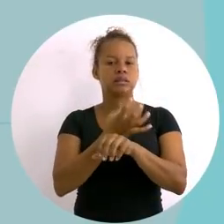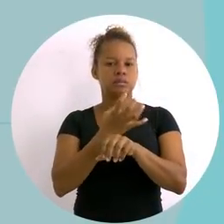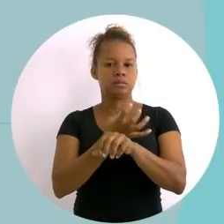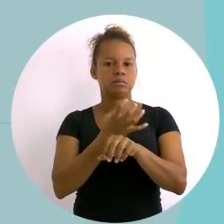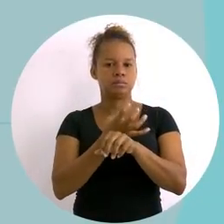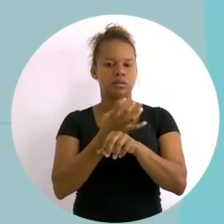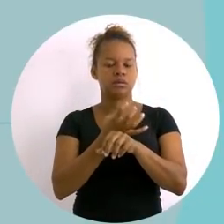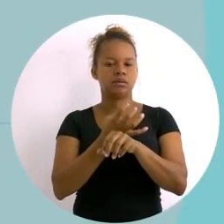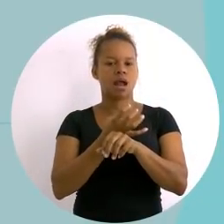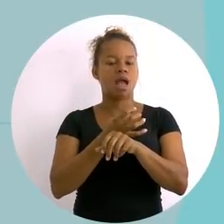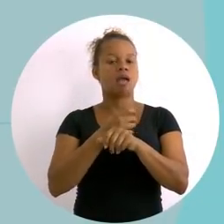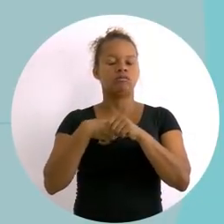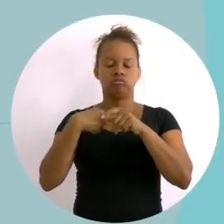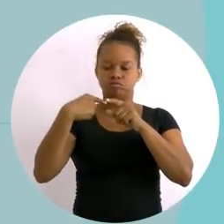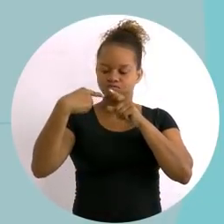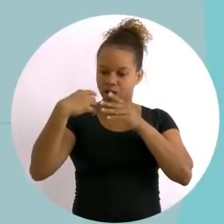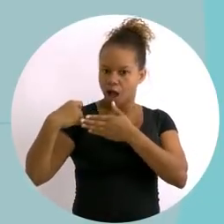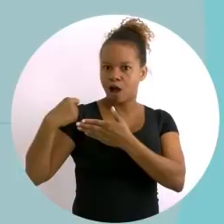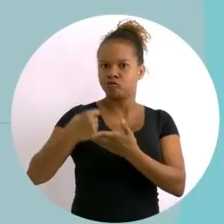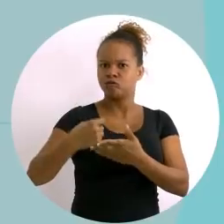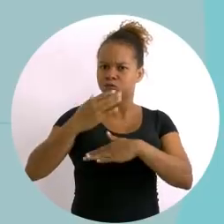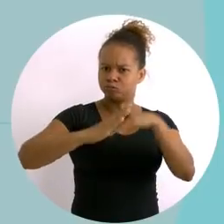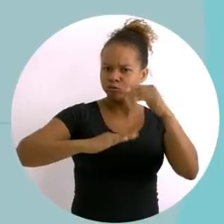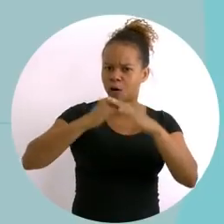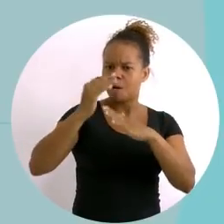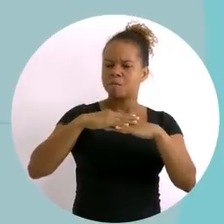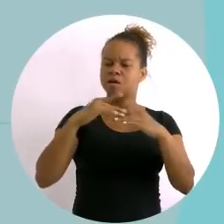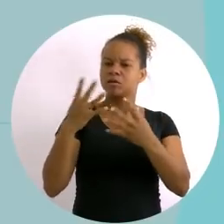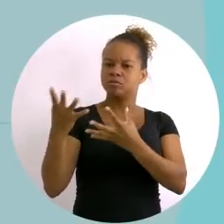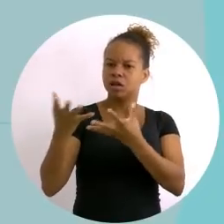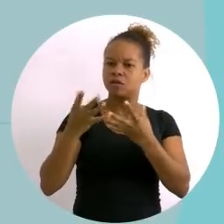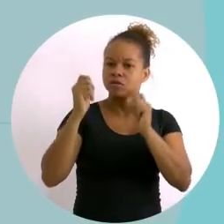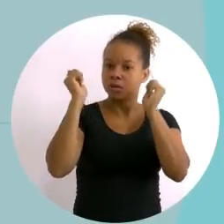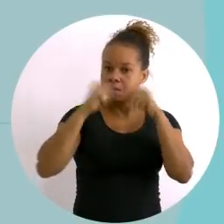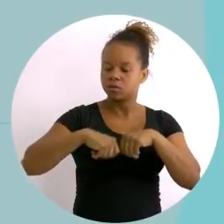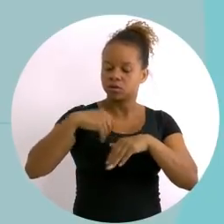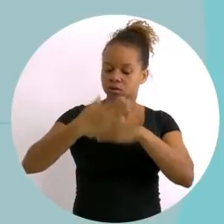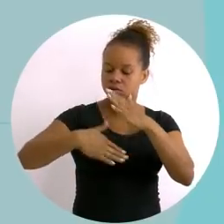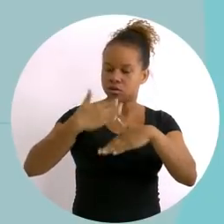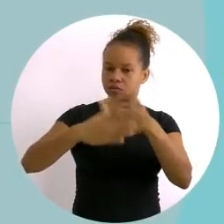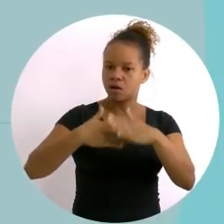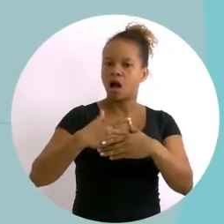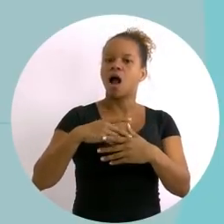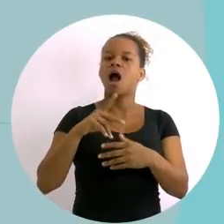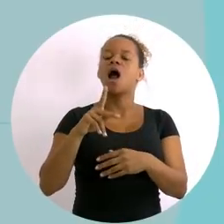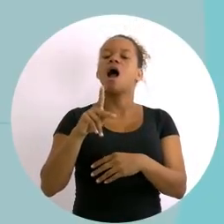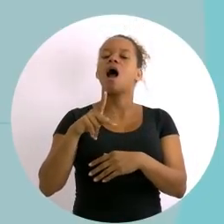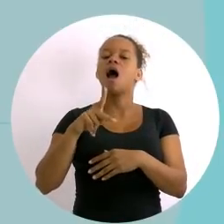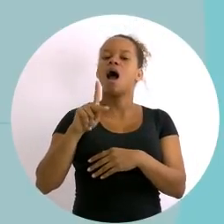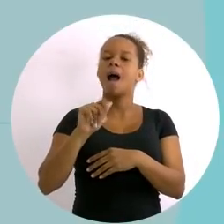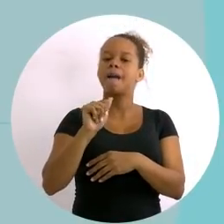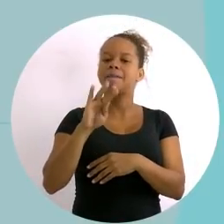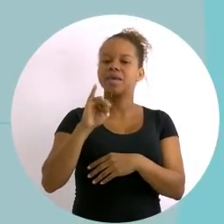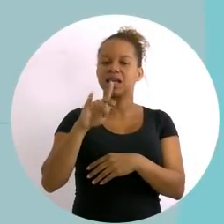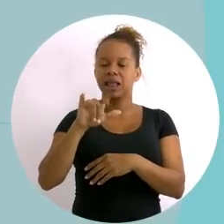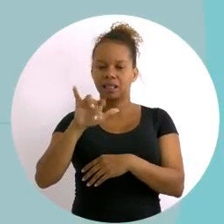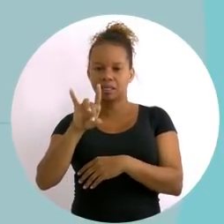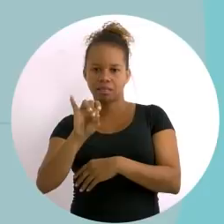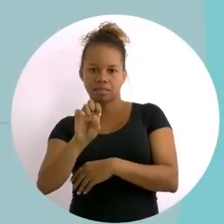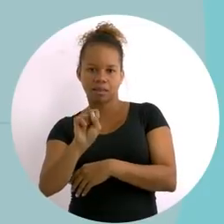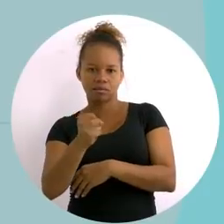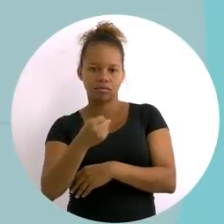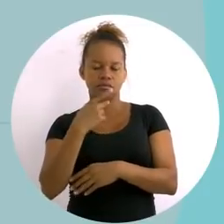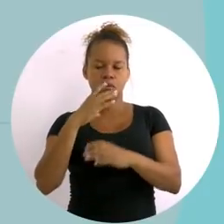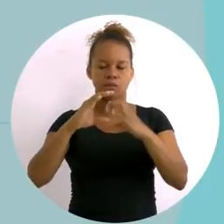lhe capacitar para esse mercado, fazendo com que você possa desenvolver a habilidade da comunicação. Observe